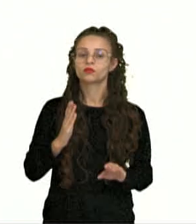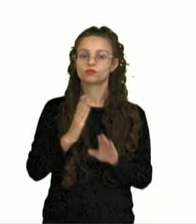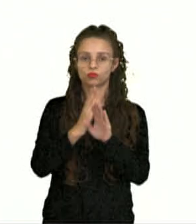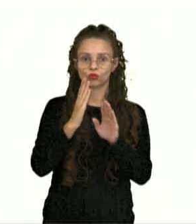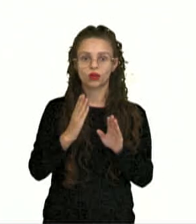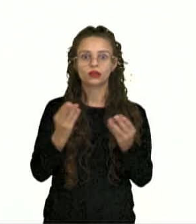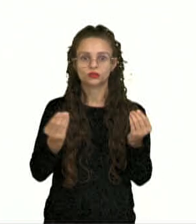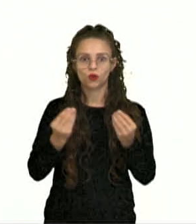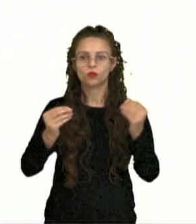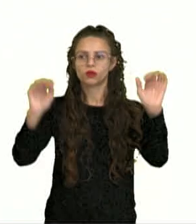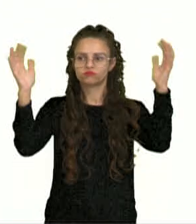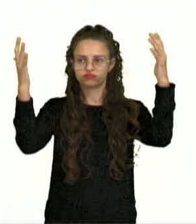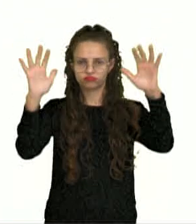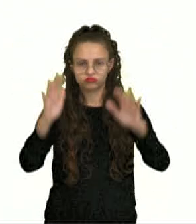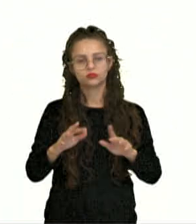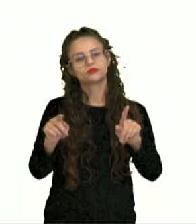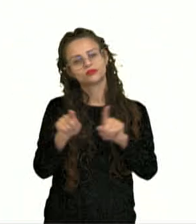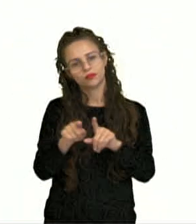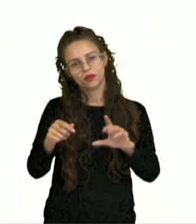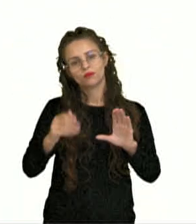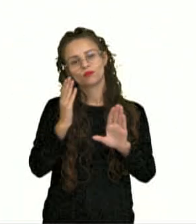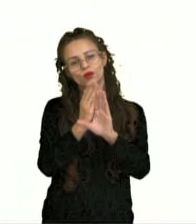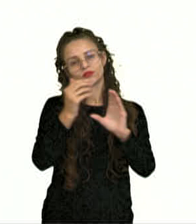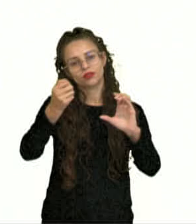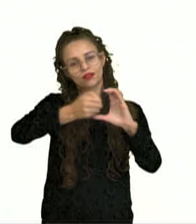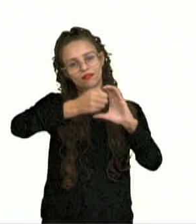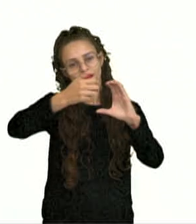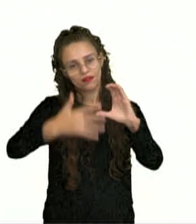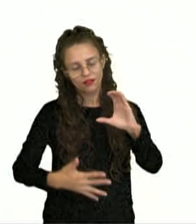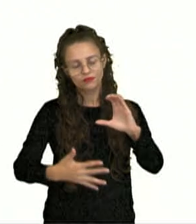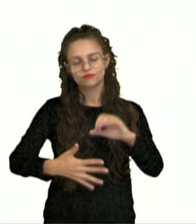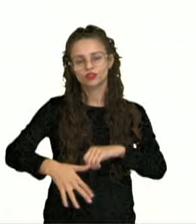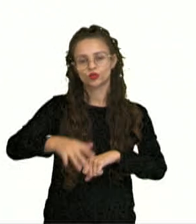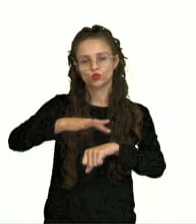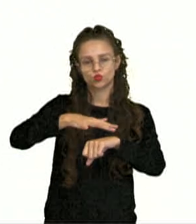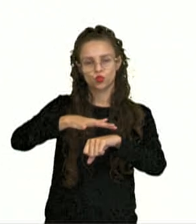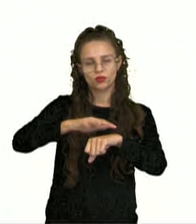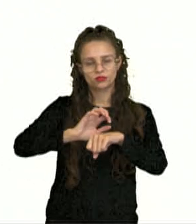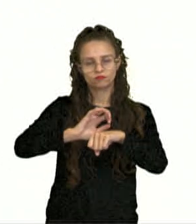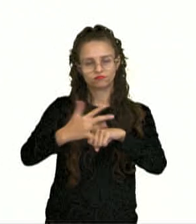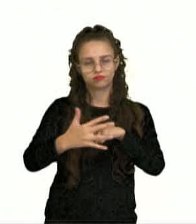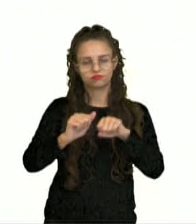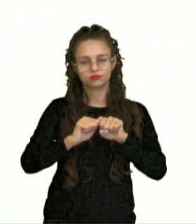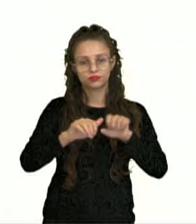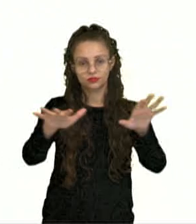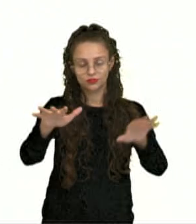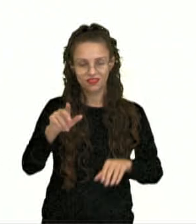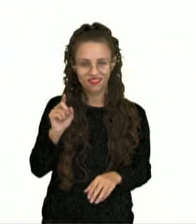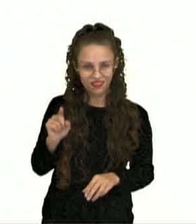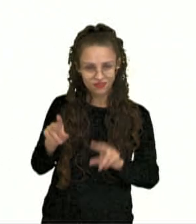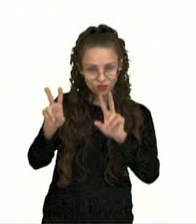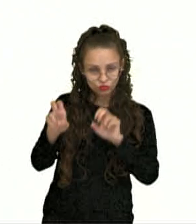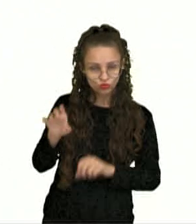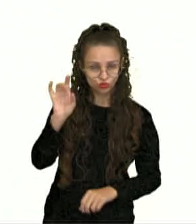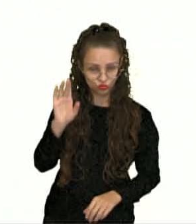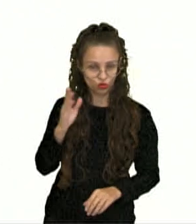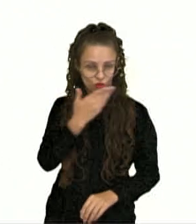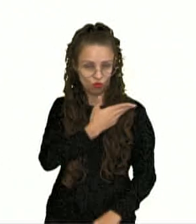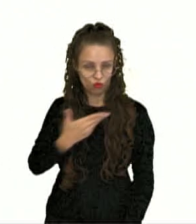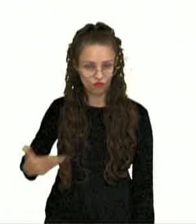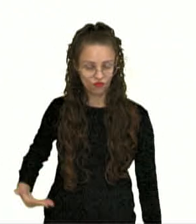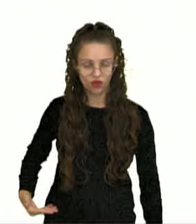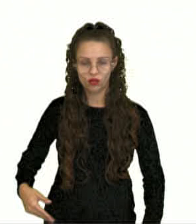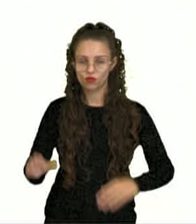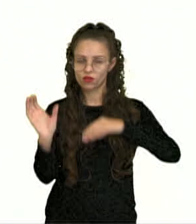tratamento da crise que se aproxima e devido às características da epidemia, A questão não é só do governo, do Congresso, dos